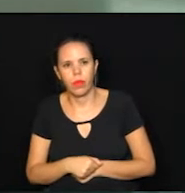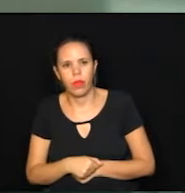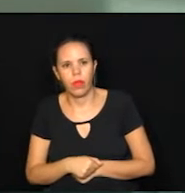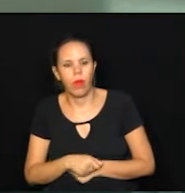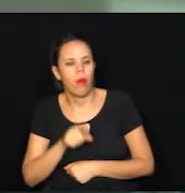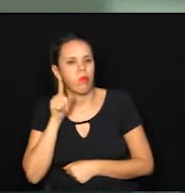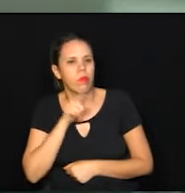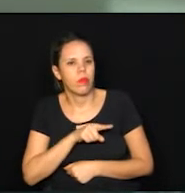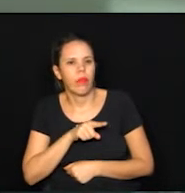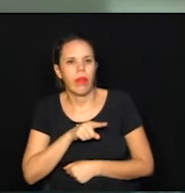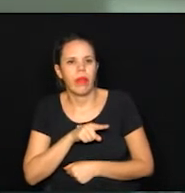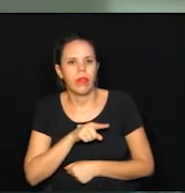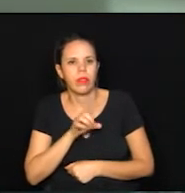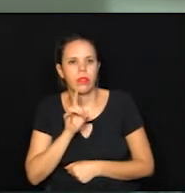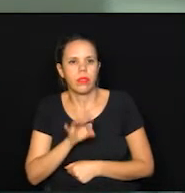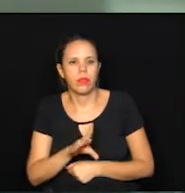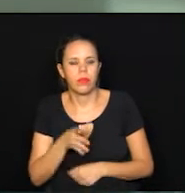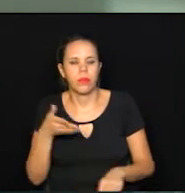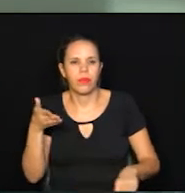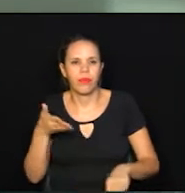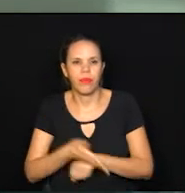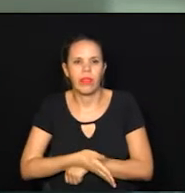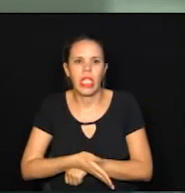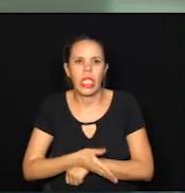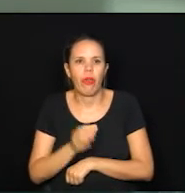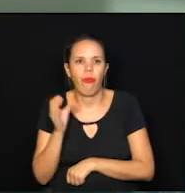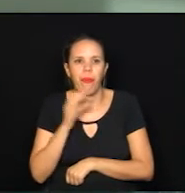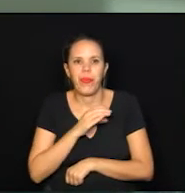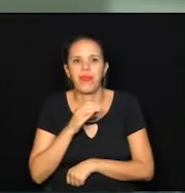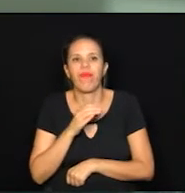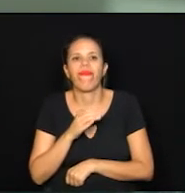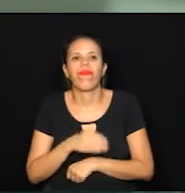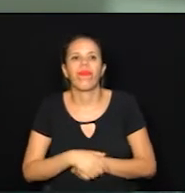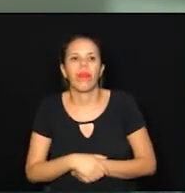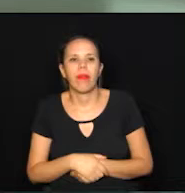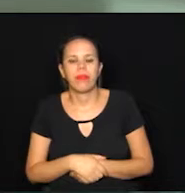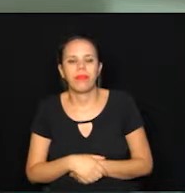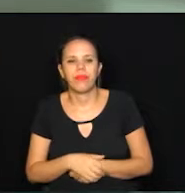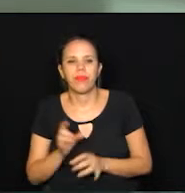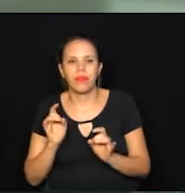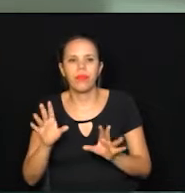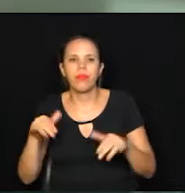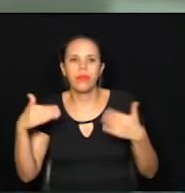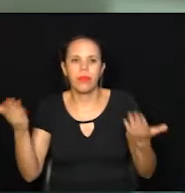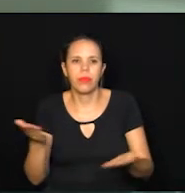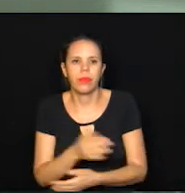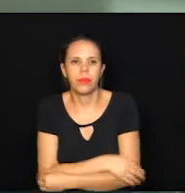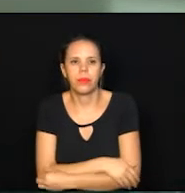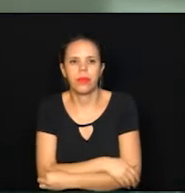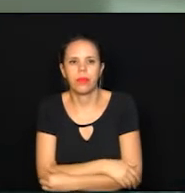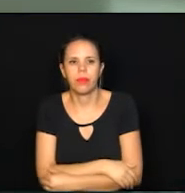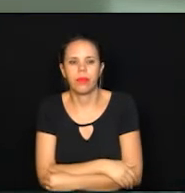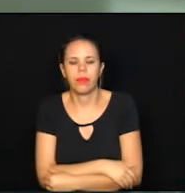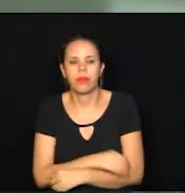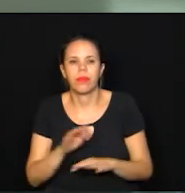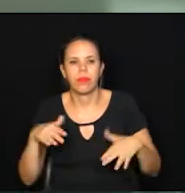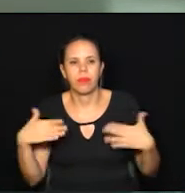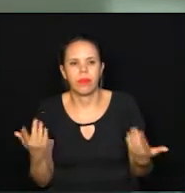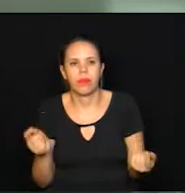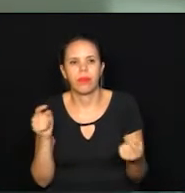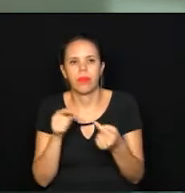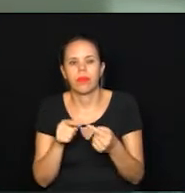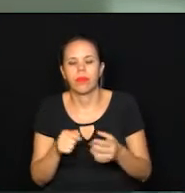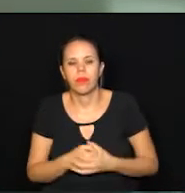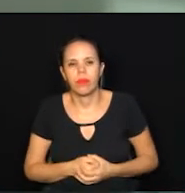Estados Unidos só devem entrar nessa corrida de exportação quando